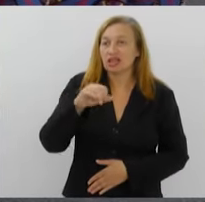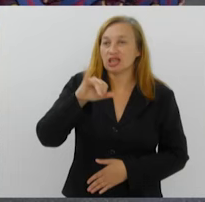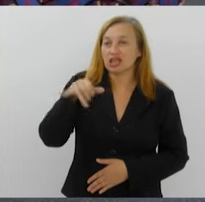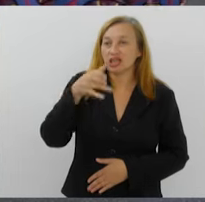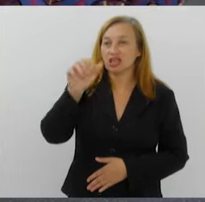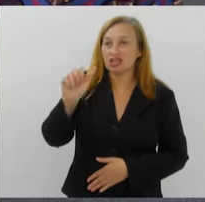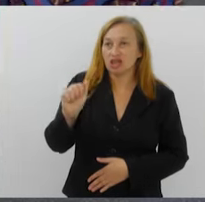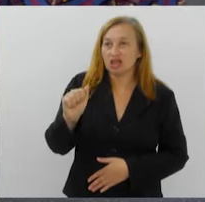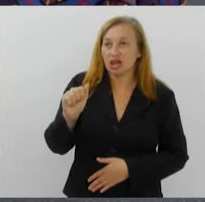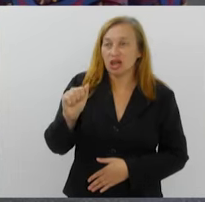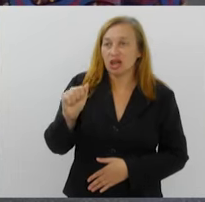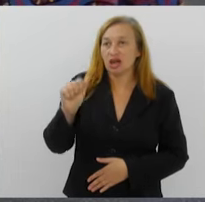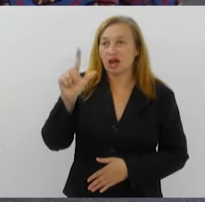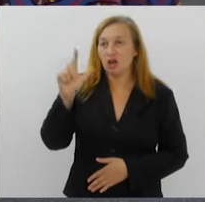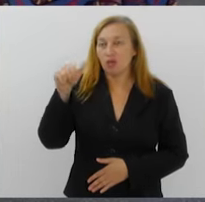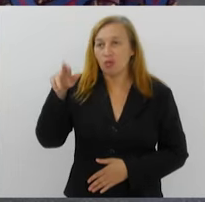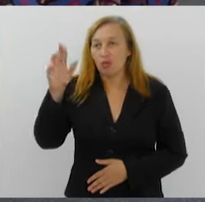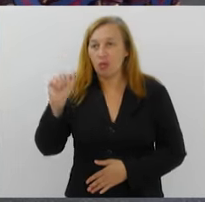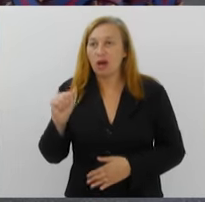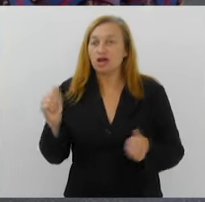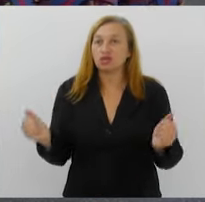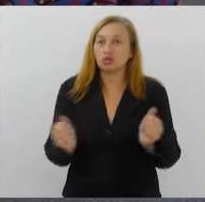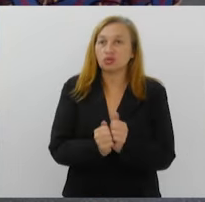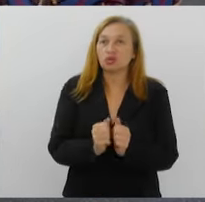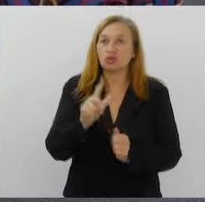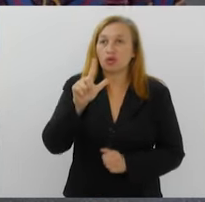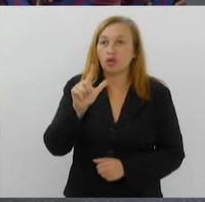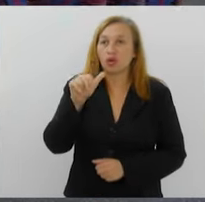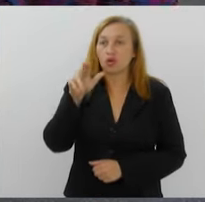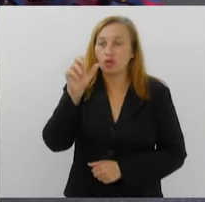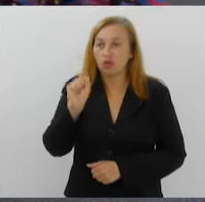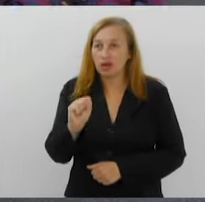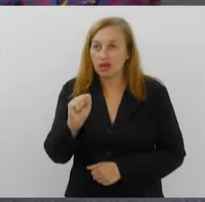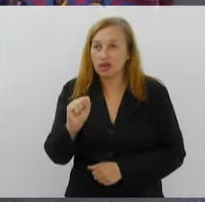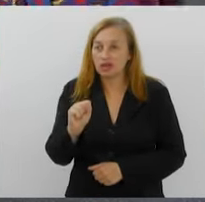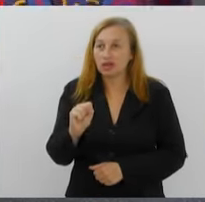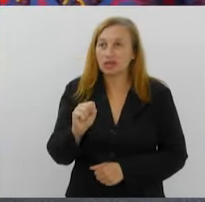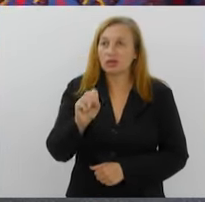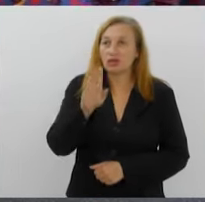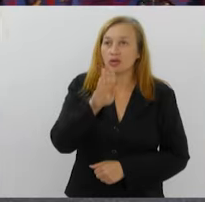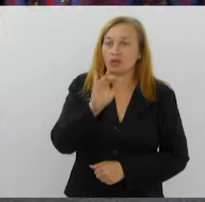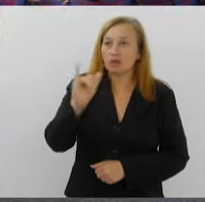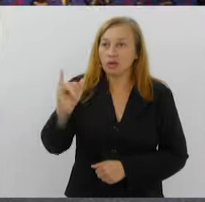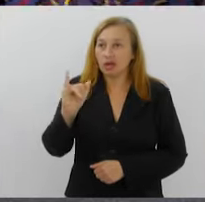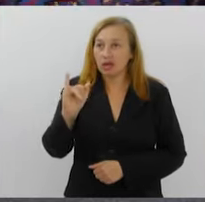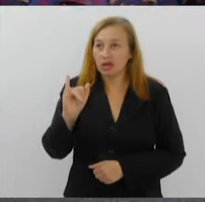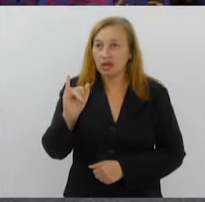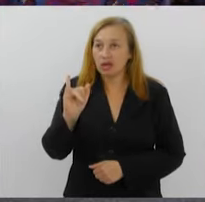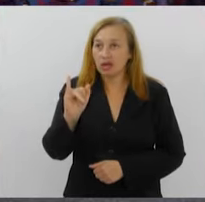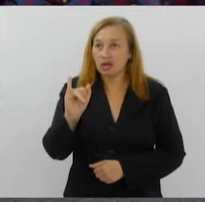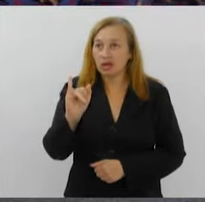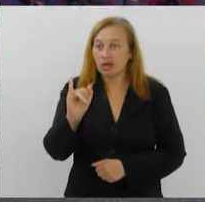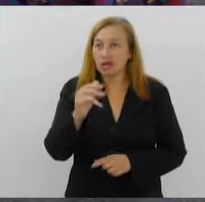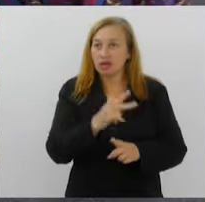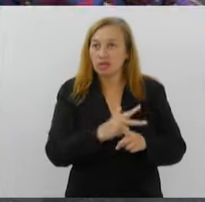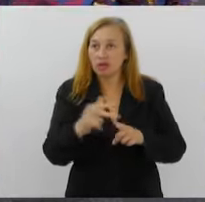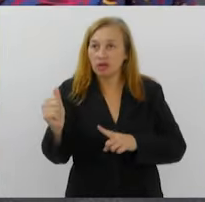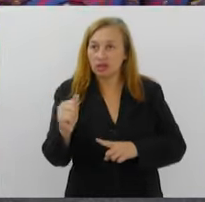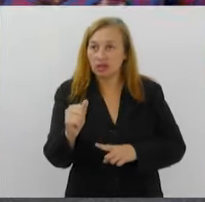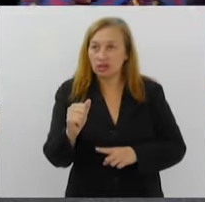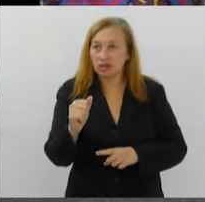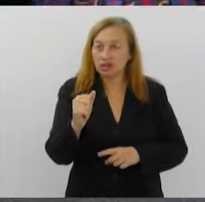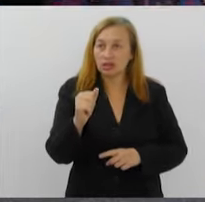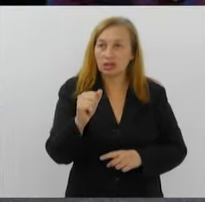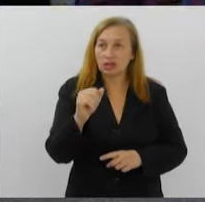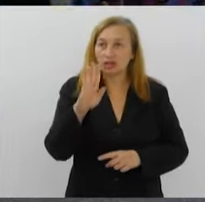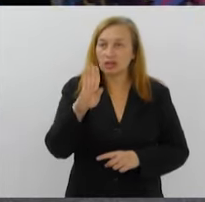Djalma, ele foi, junto com o Lucas, eles conquistaram o bicampeonato mundial de boxe na Argentina, nesse último